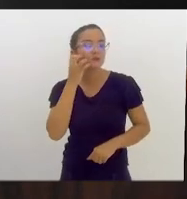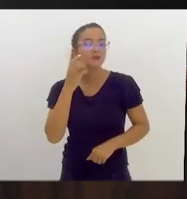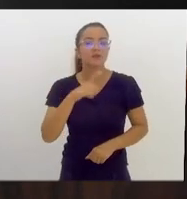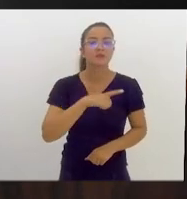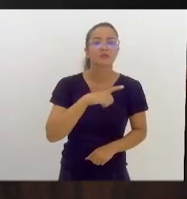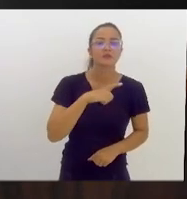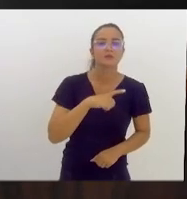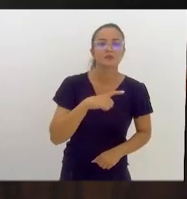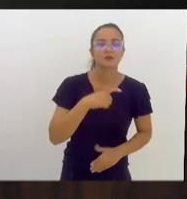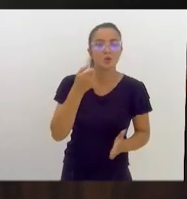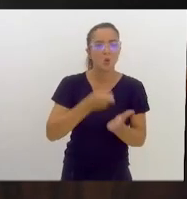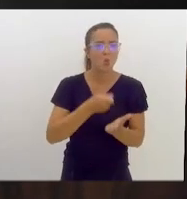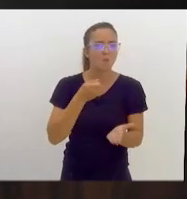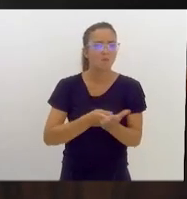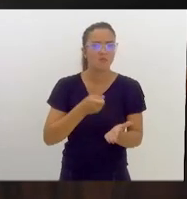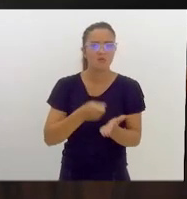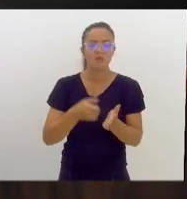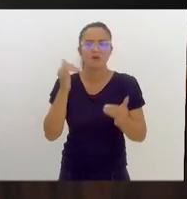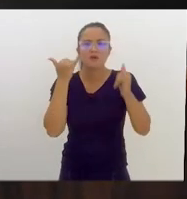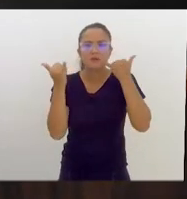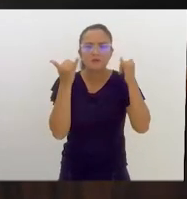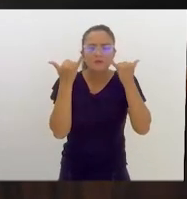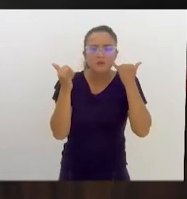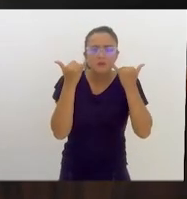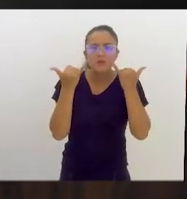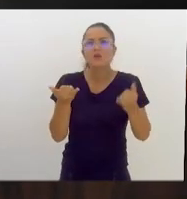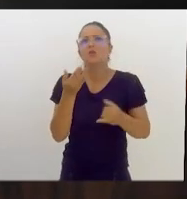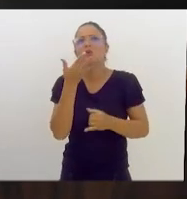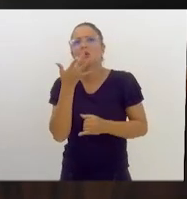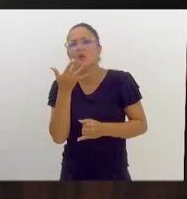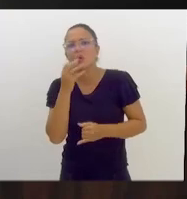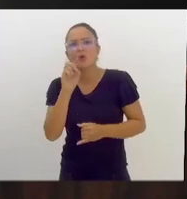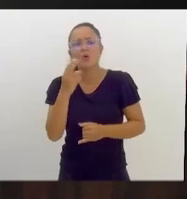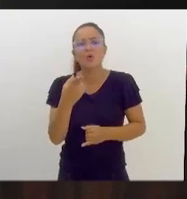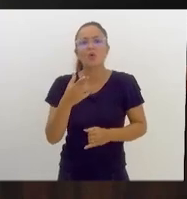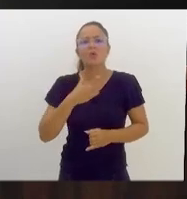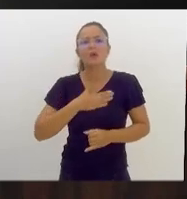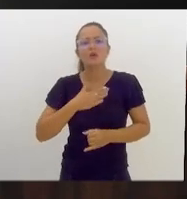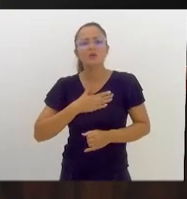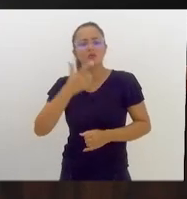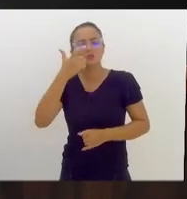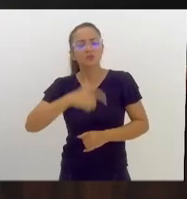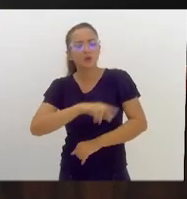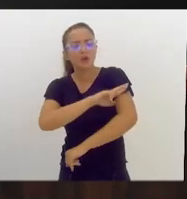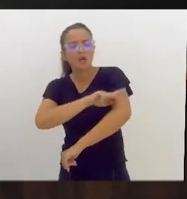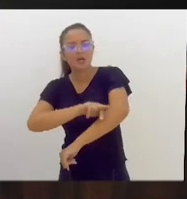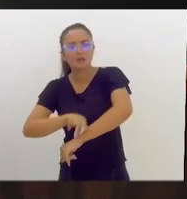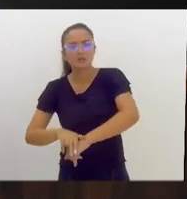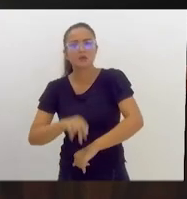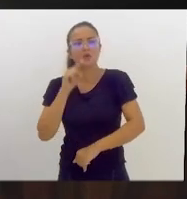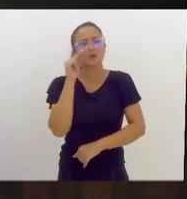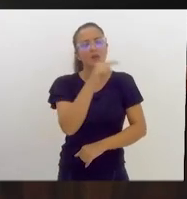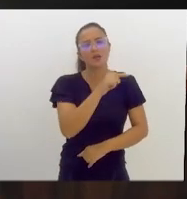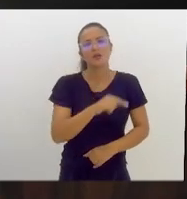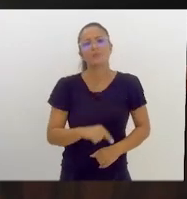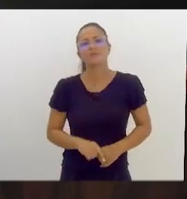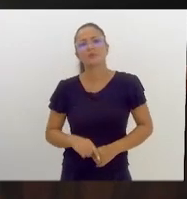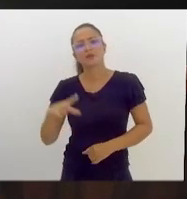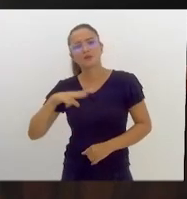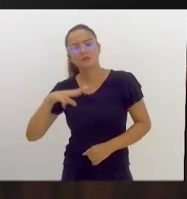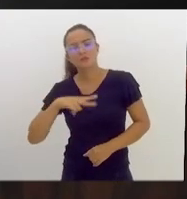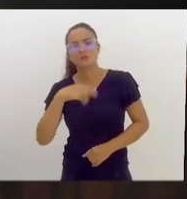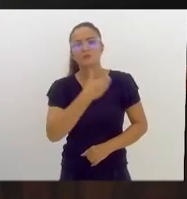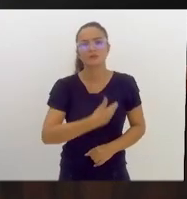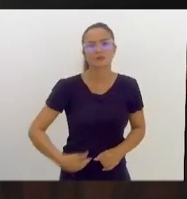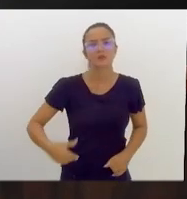a obrigatoriedade de informação sobre a cor ou identificação racial dos bancos de dados públicos e privados como subsídio